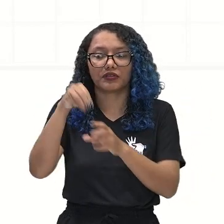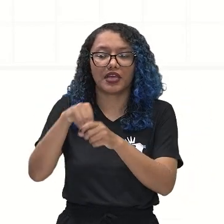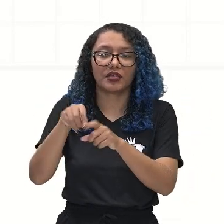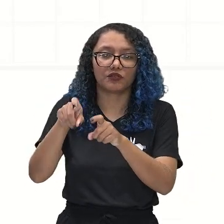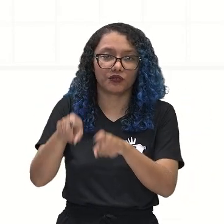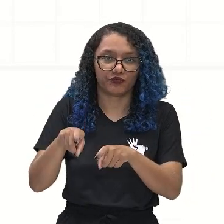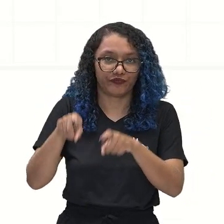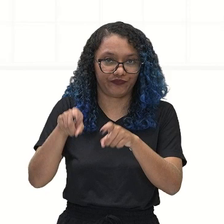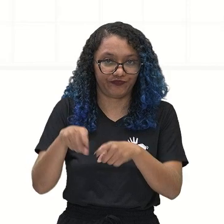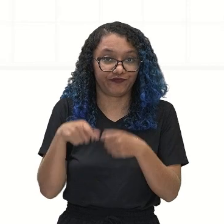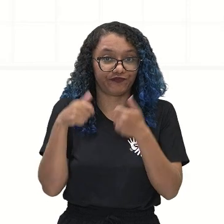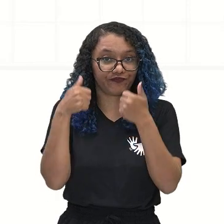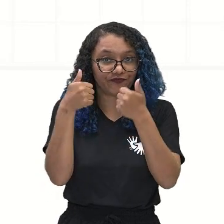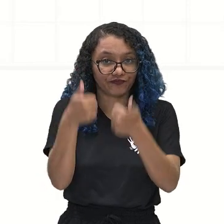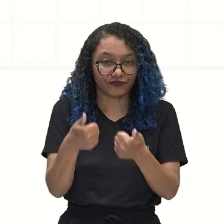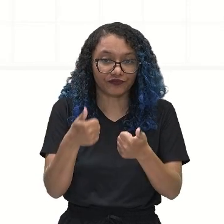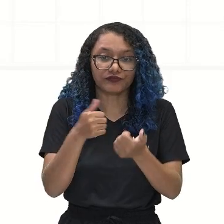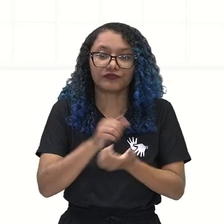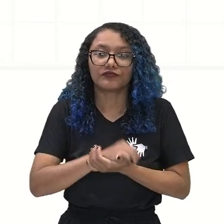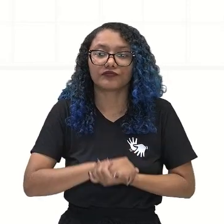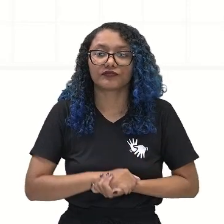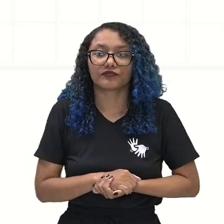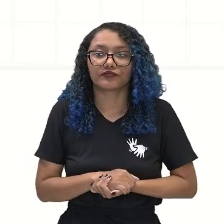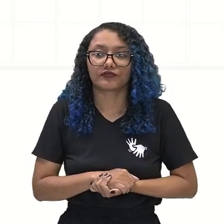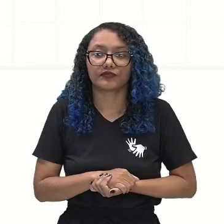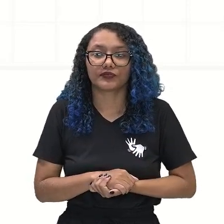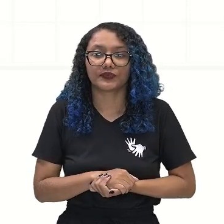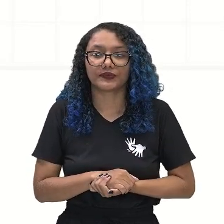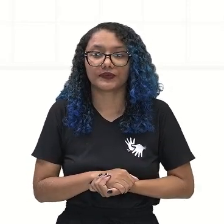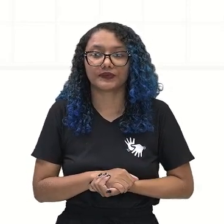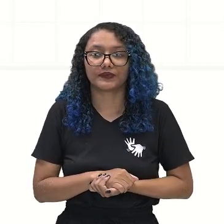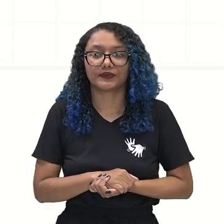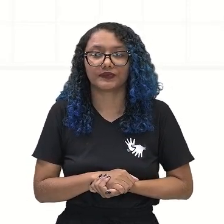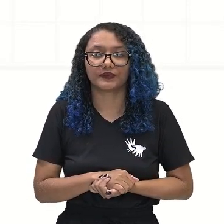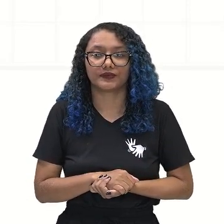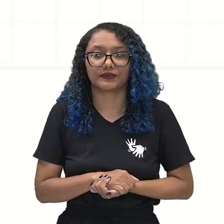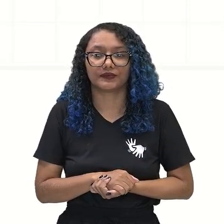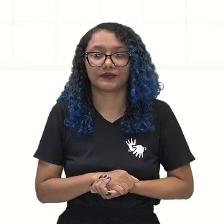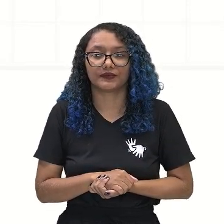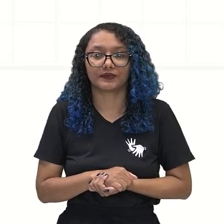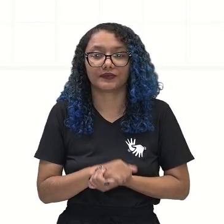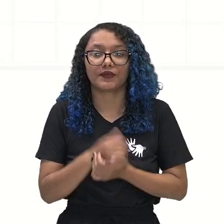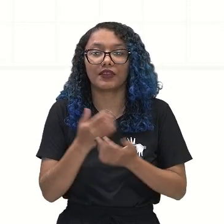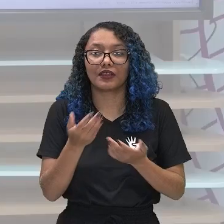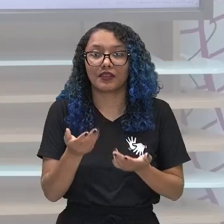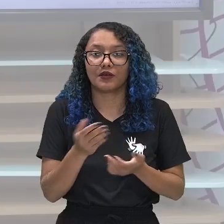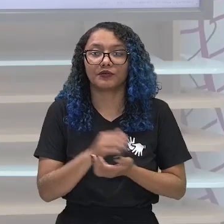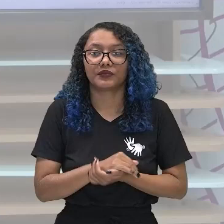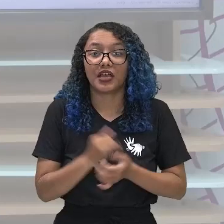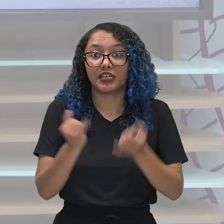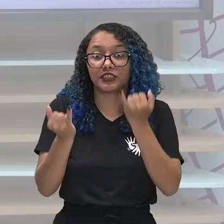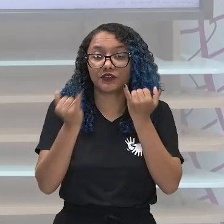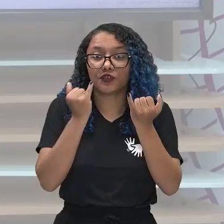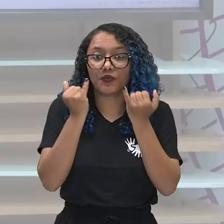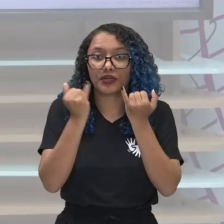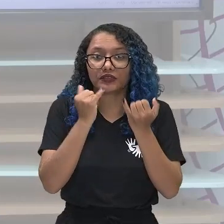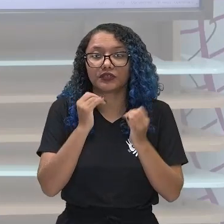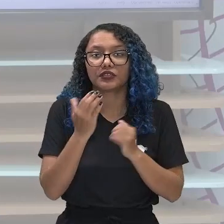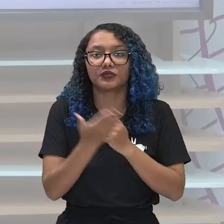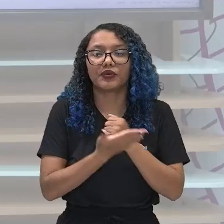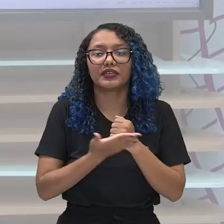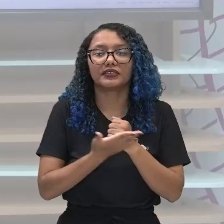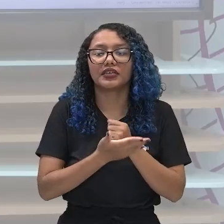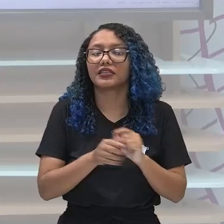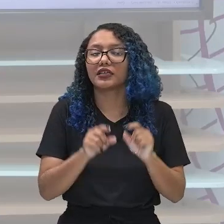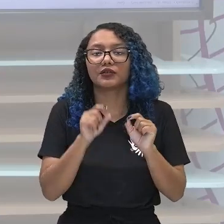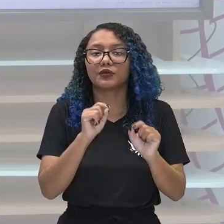as informações que foram dadas foi exatamente em cima do quantitativo,